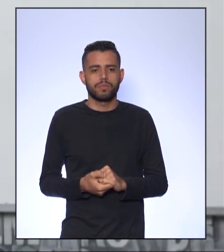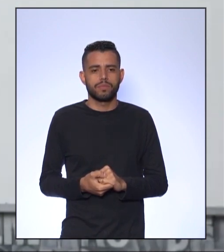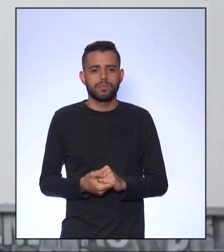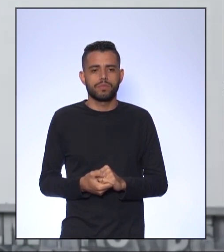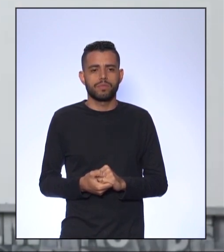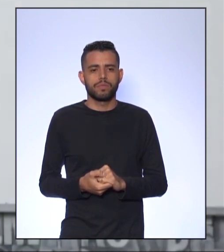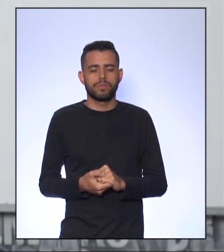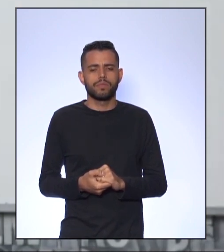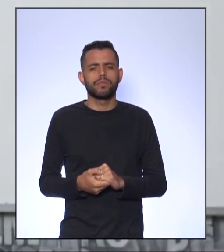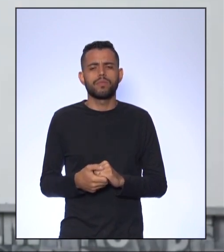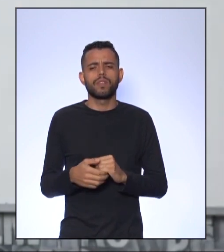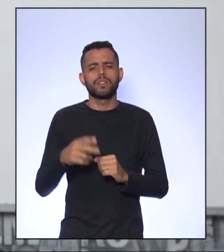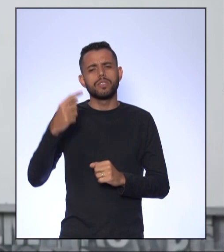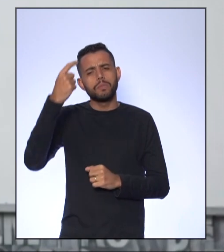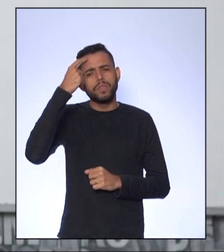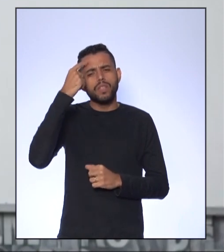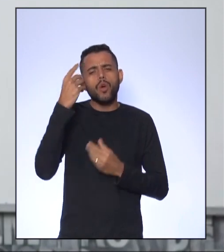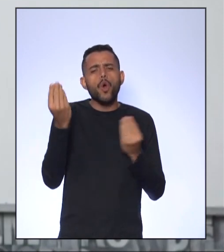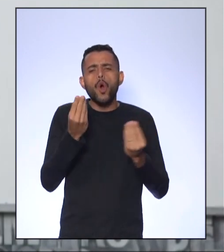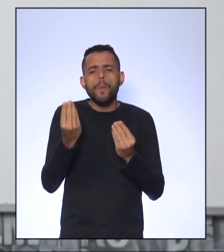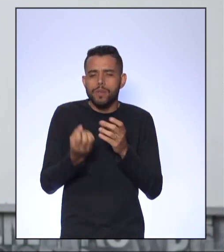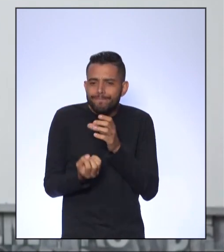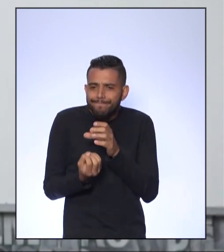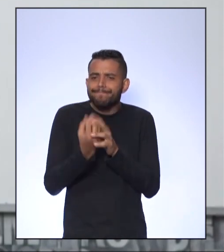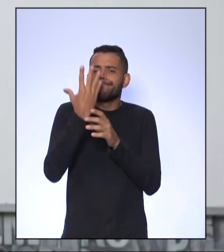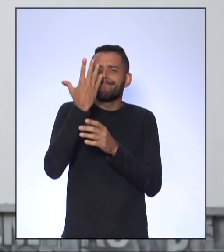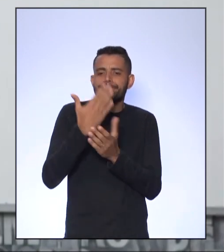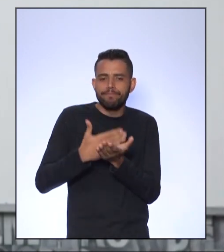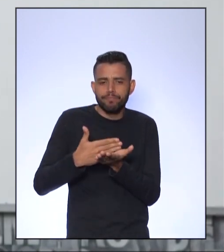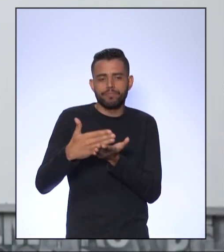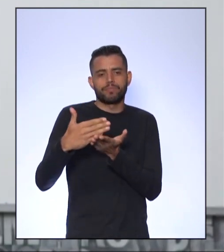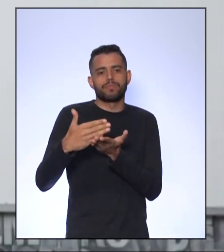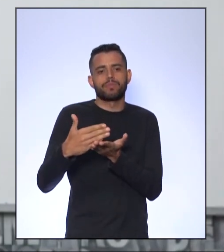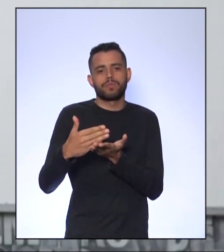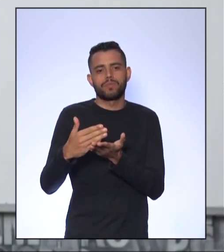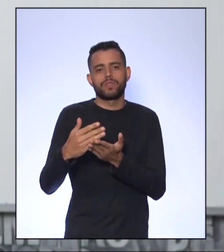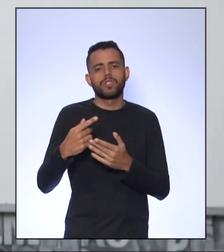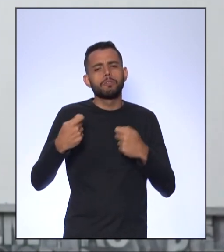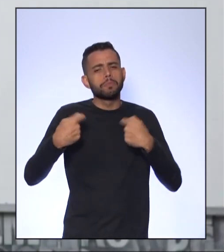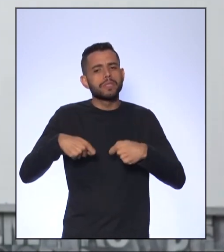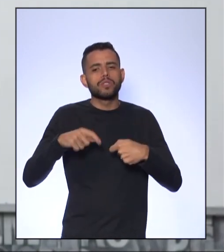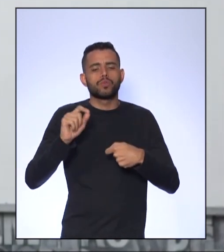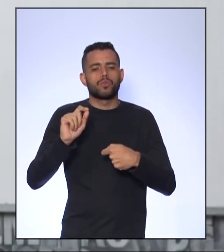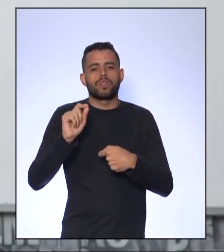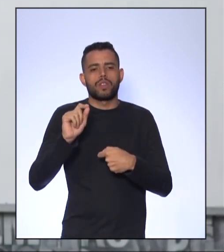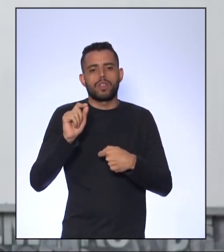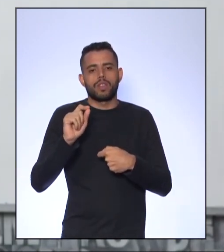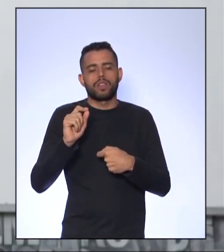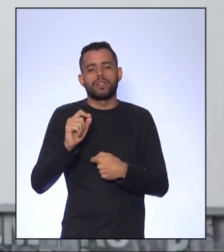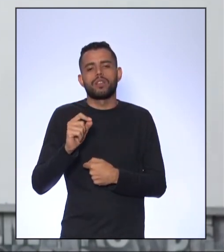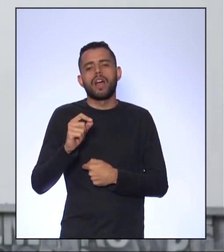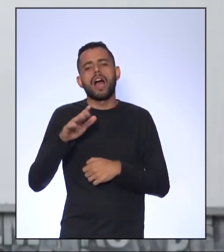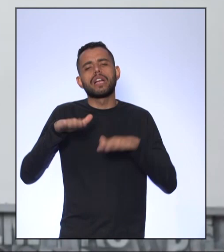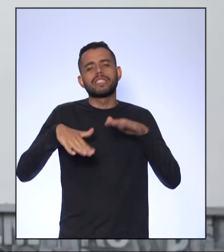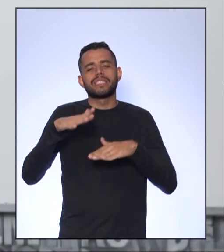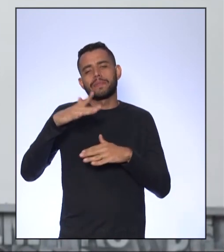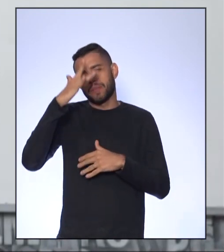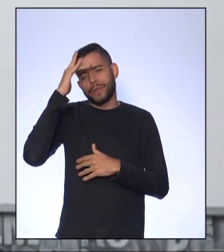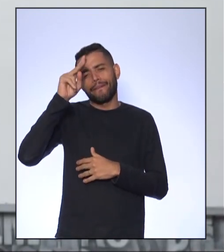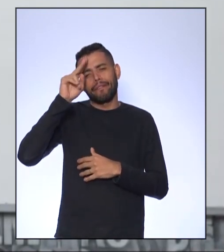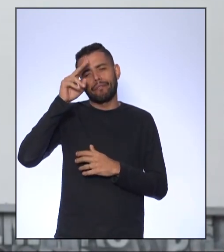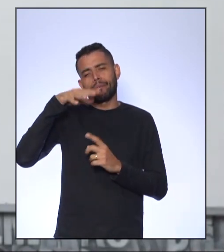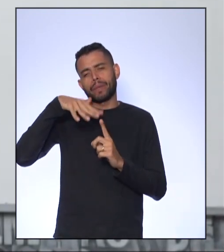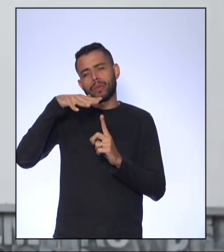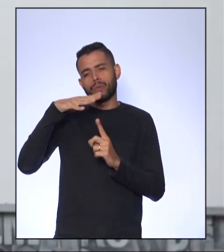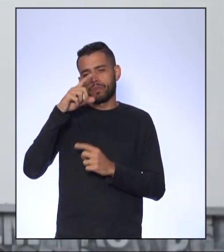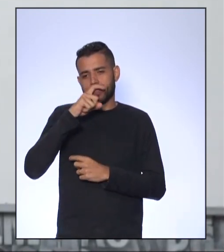pensamos na origem do renascimento, eu preciso tirar aí um mito. Muita gente